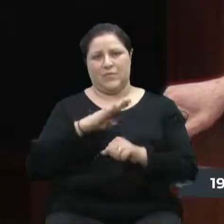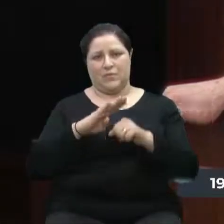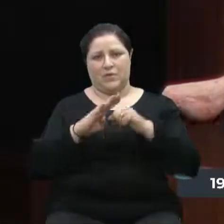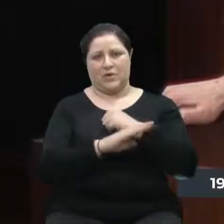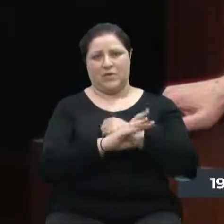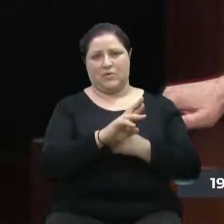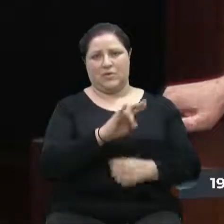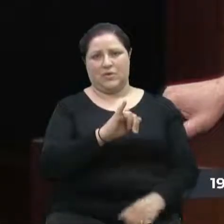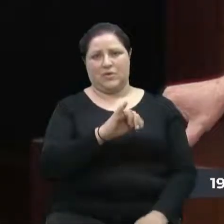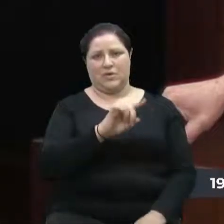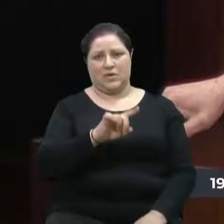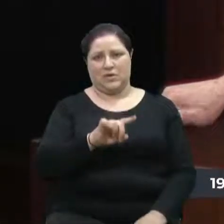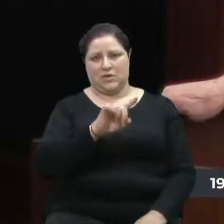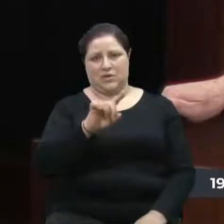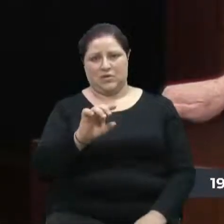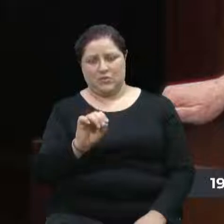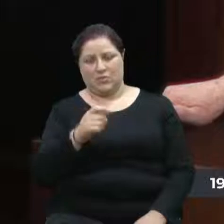atenção maior.